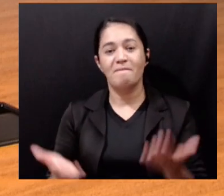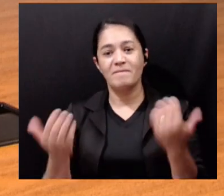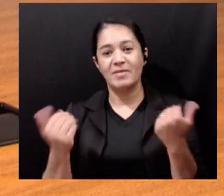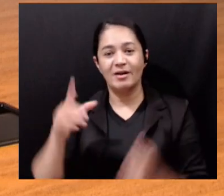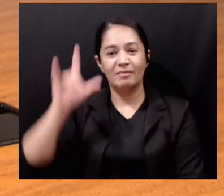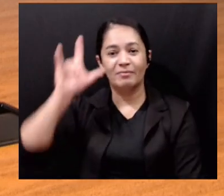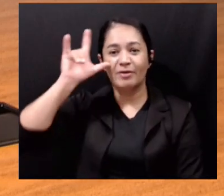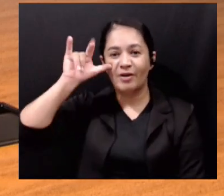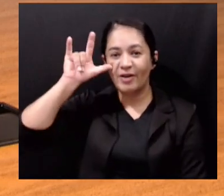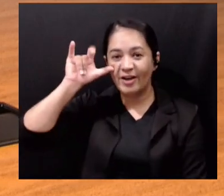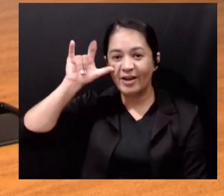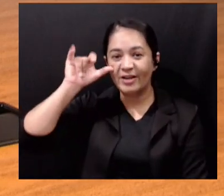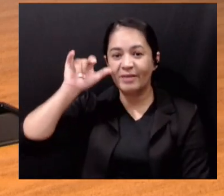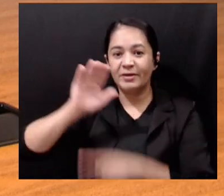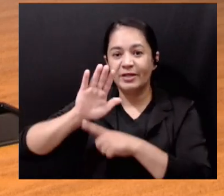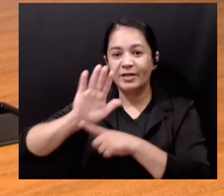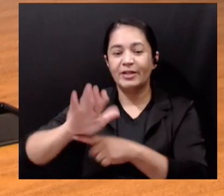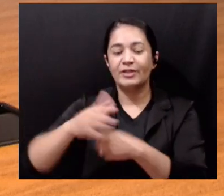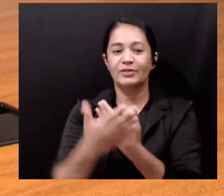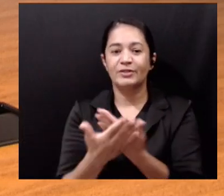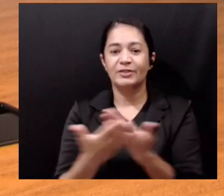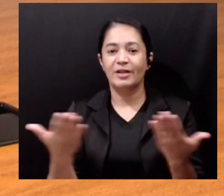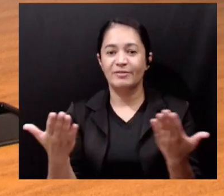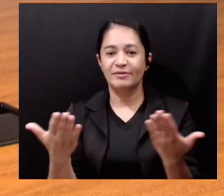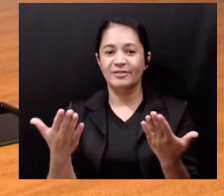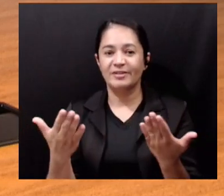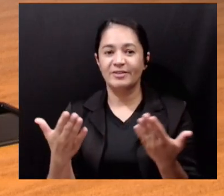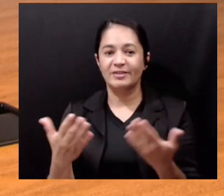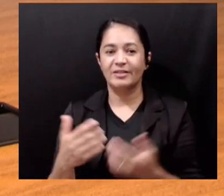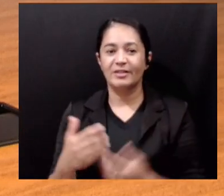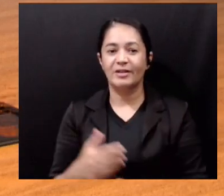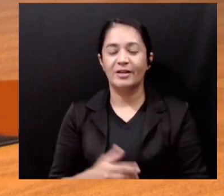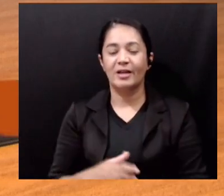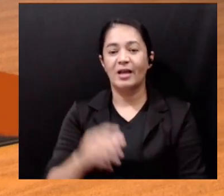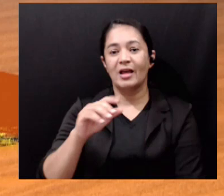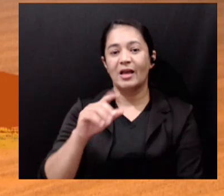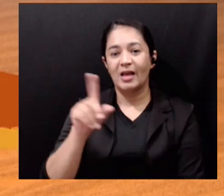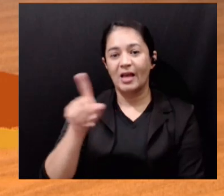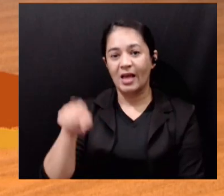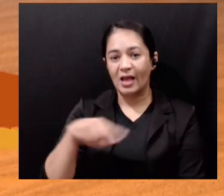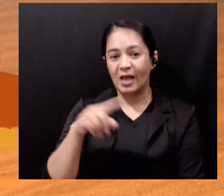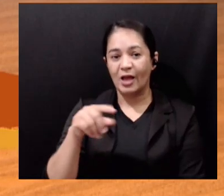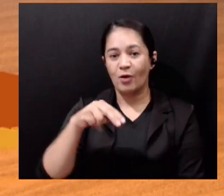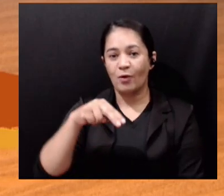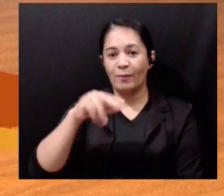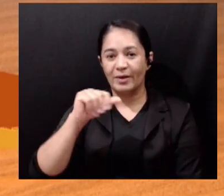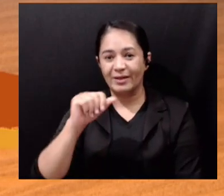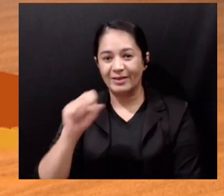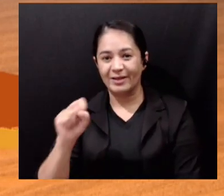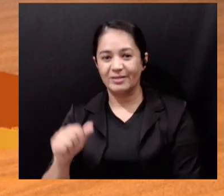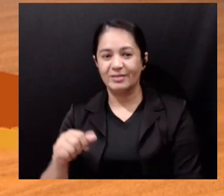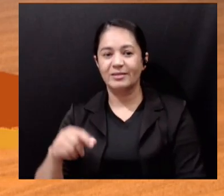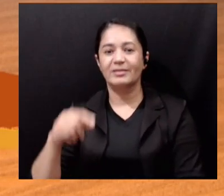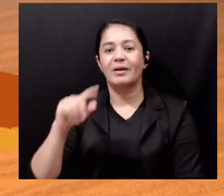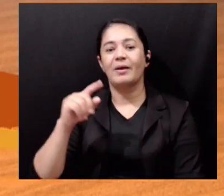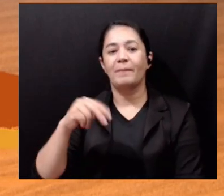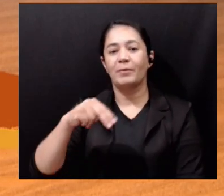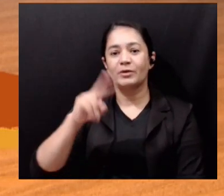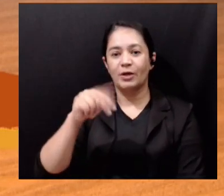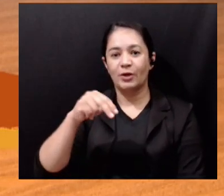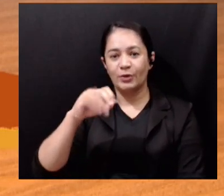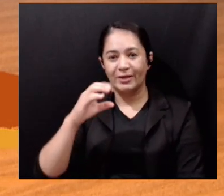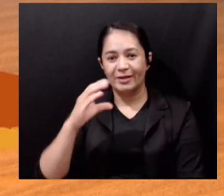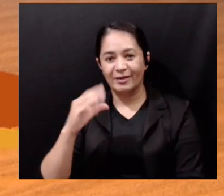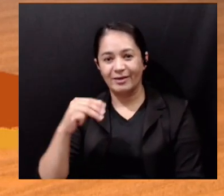ajudar vocês aí a realizar esse estudo para a NASA. O Instagram é @nasa.unicamp. Boa, nasa.unicamp,